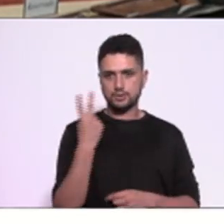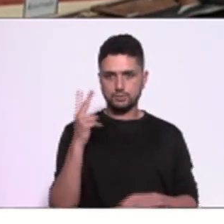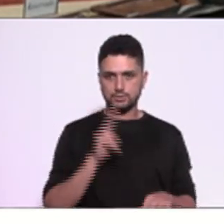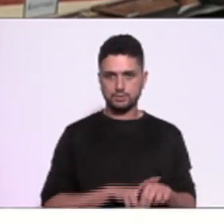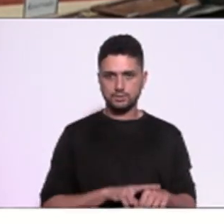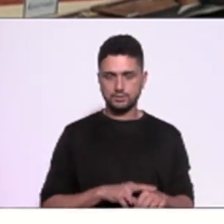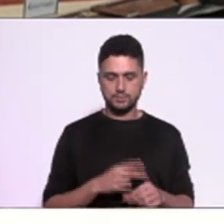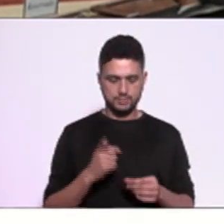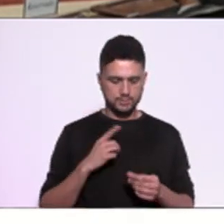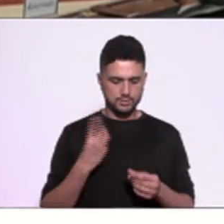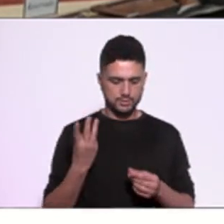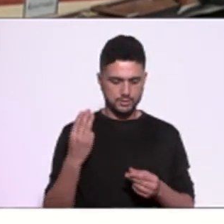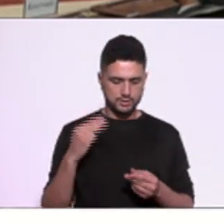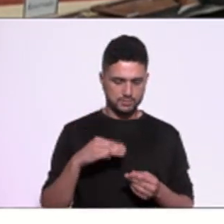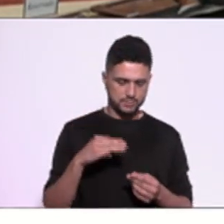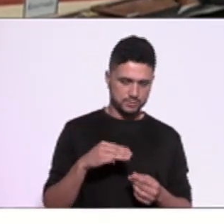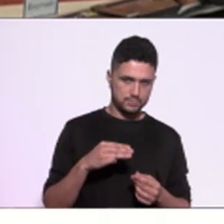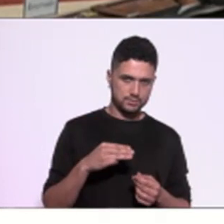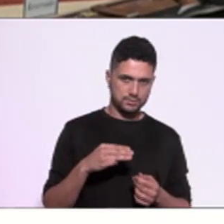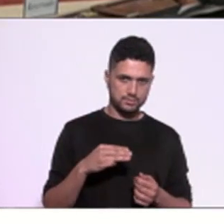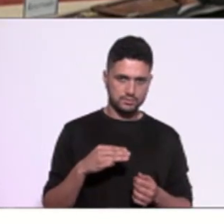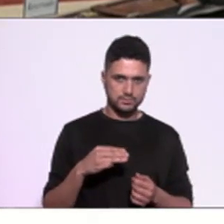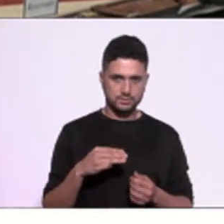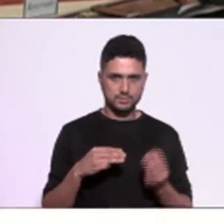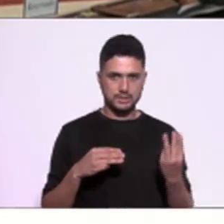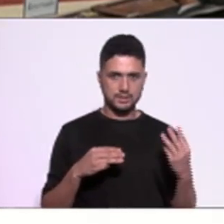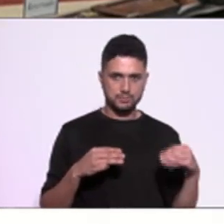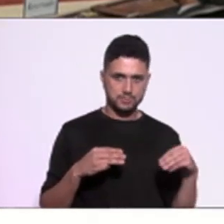vezes 3 minutos e meio.